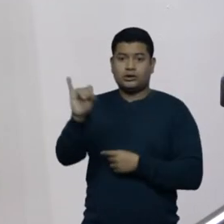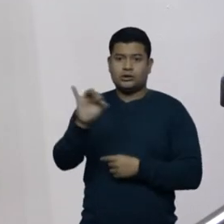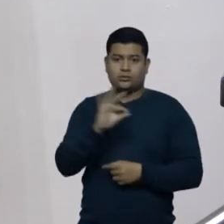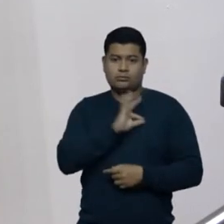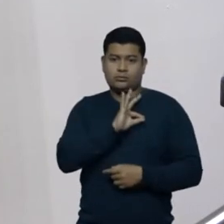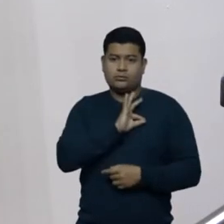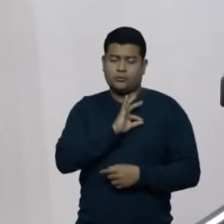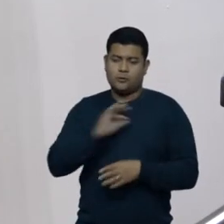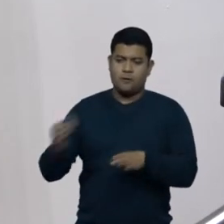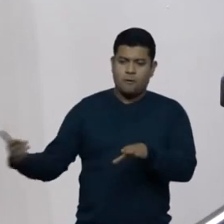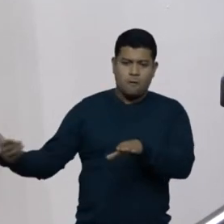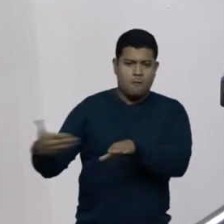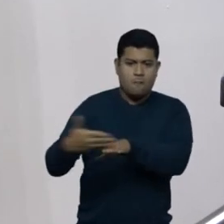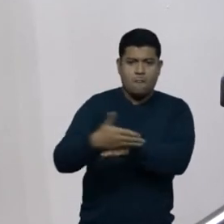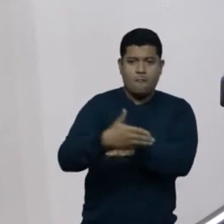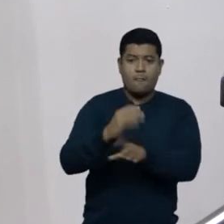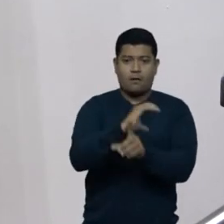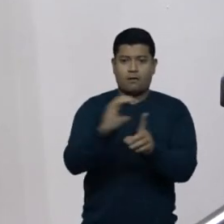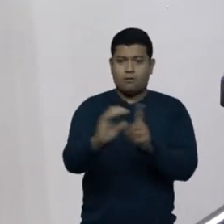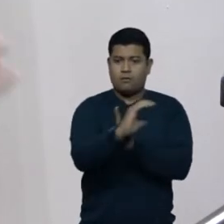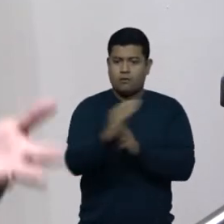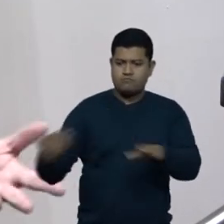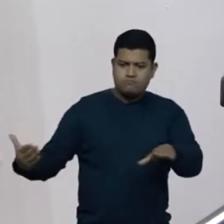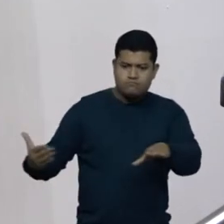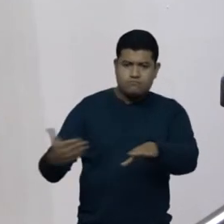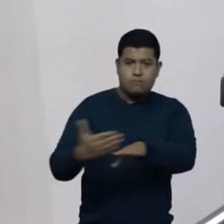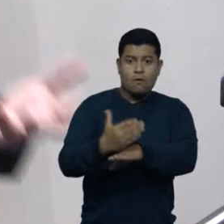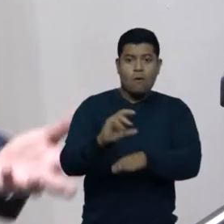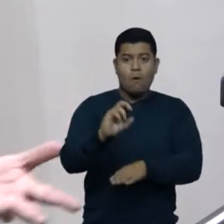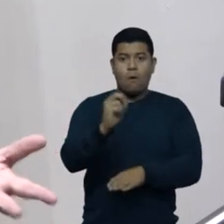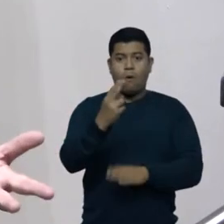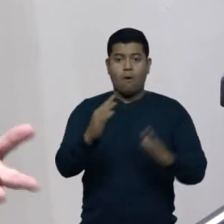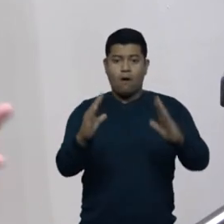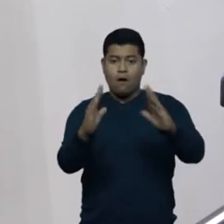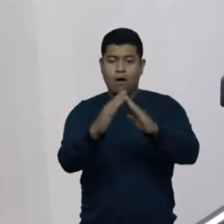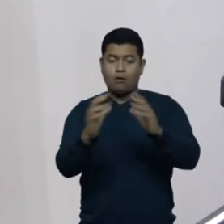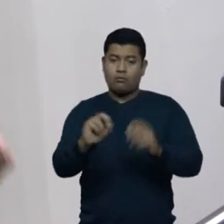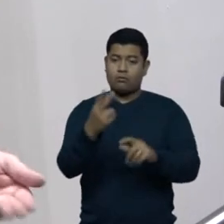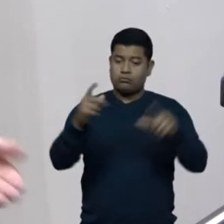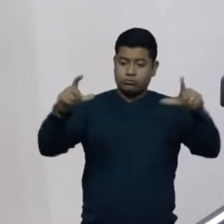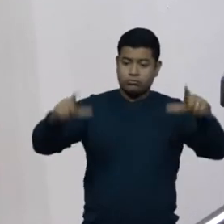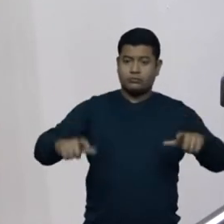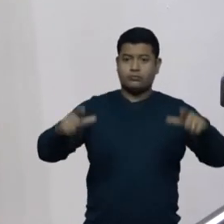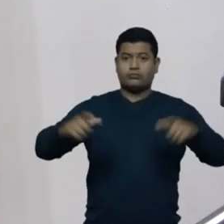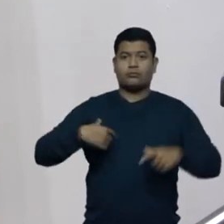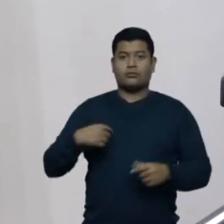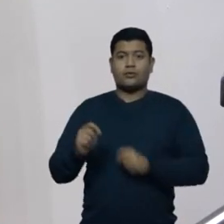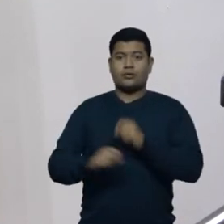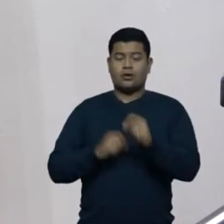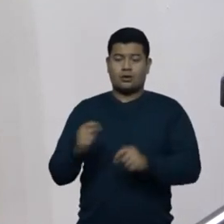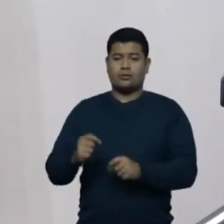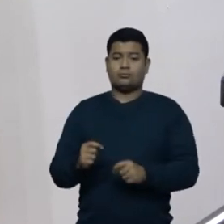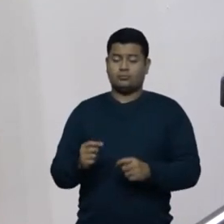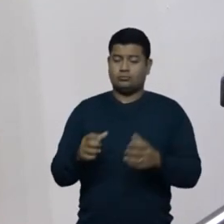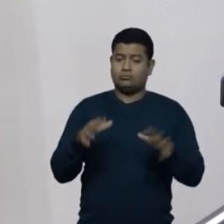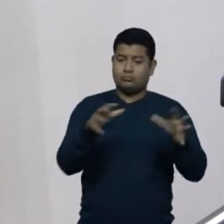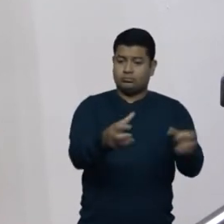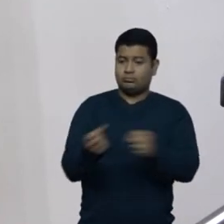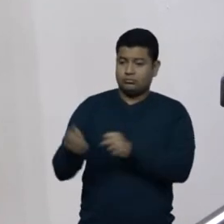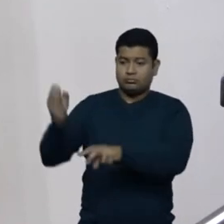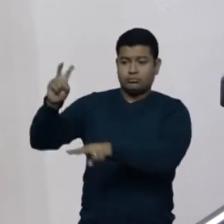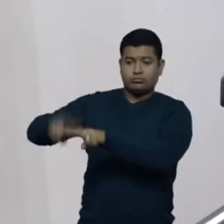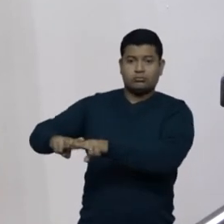na comunidade ou forem na casa, no local, para cumprir a prisão e